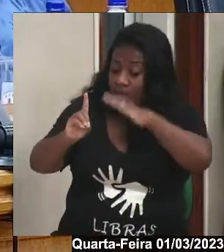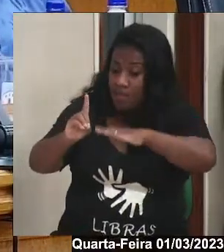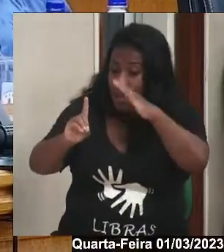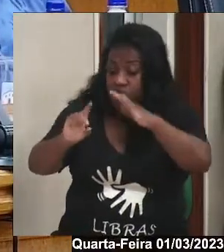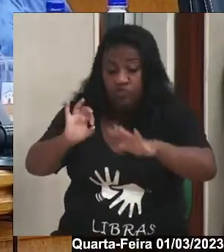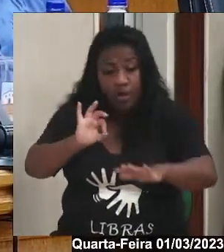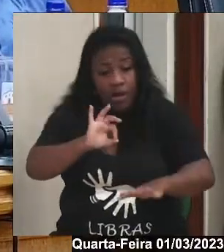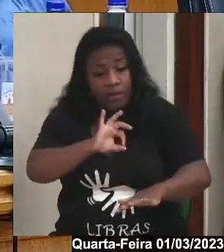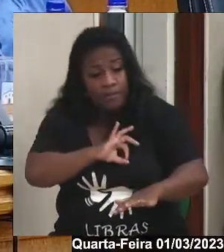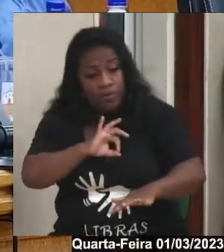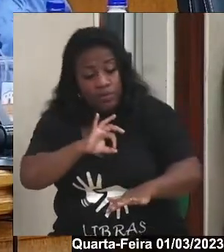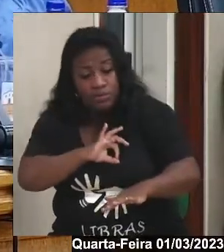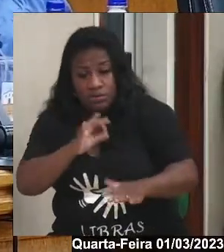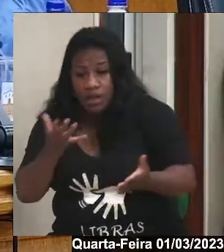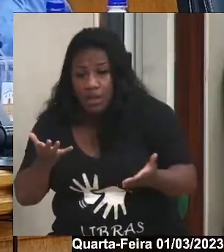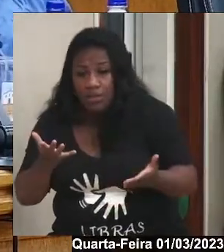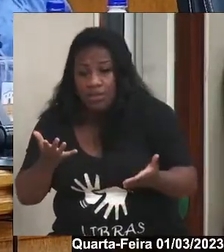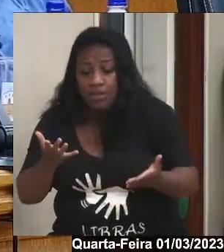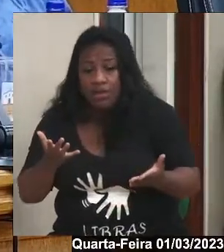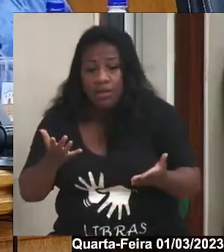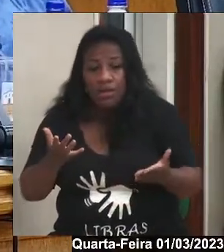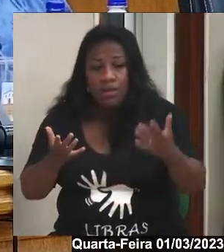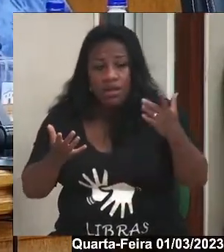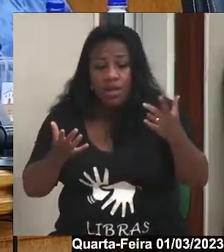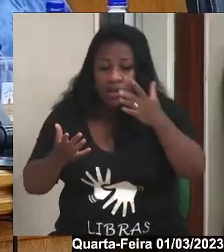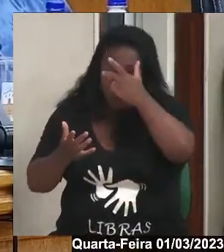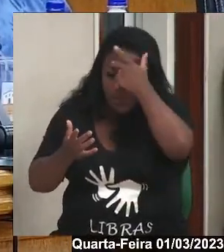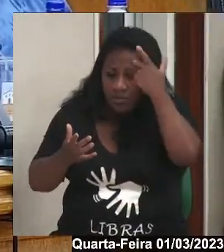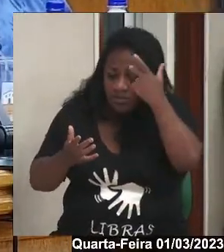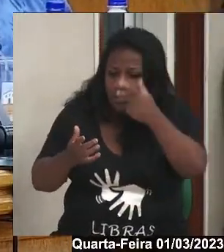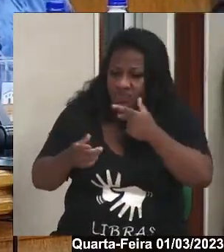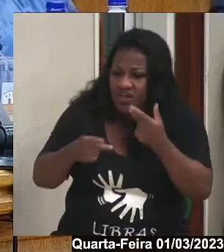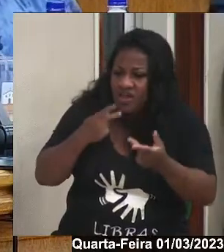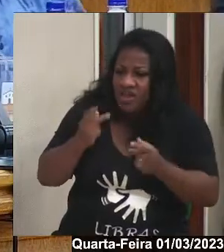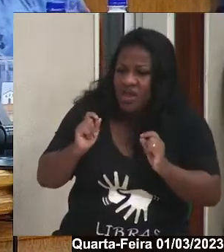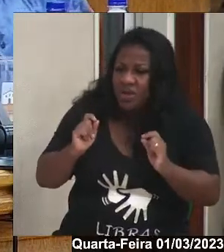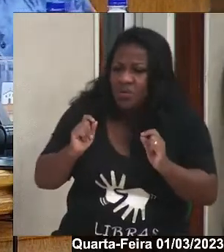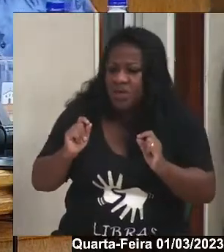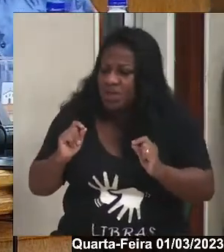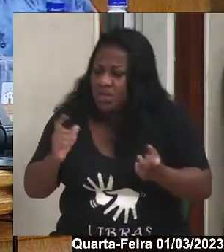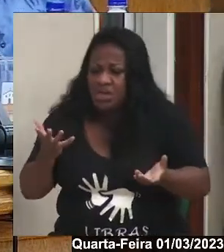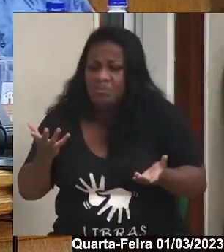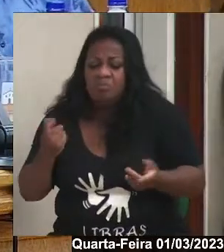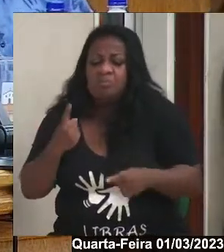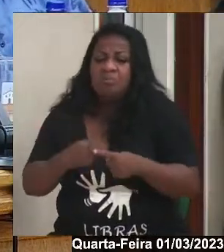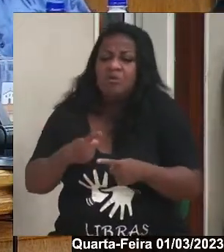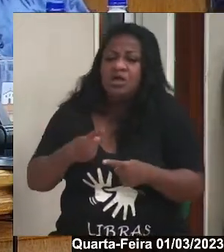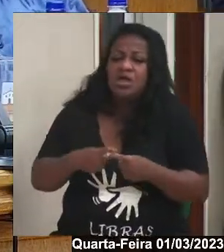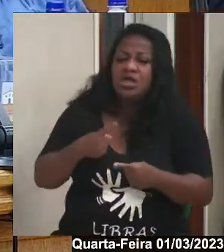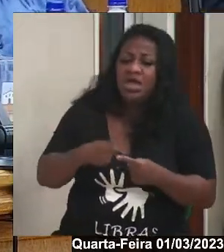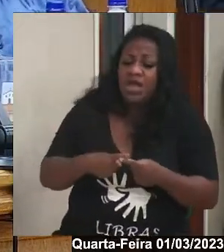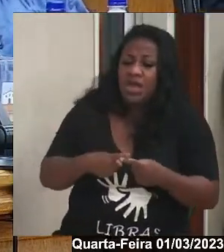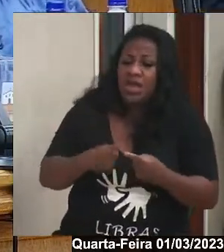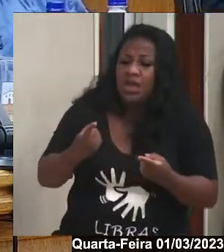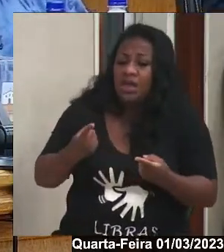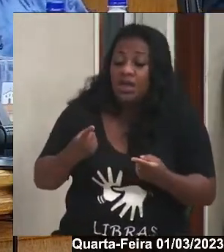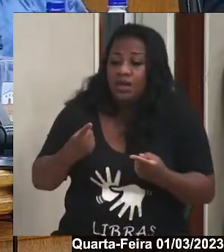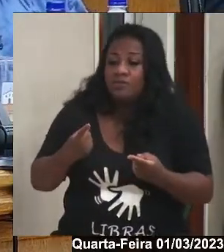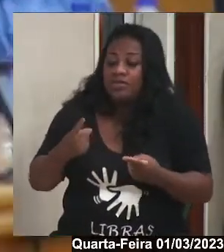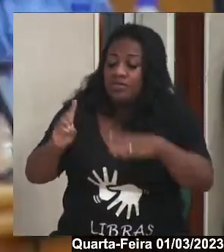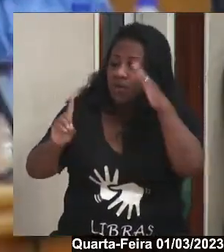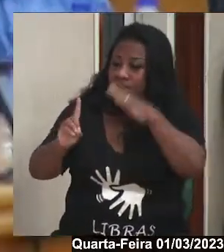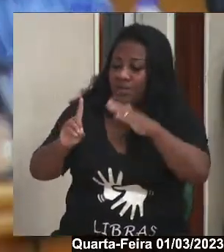da oposição dizer que o que, que adianta? É lógico que adianta muito. Para esse, para o Cleito, para esse GCM,